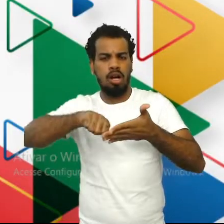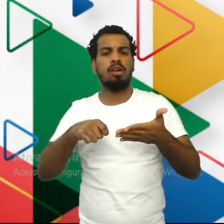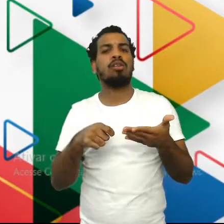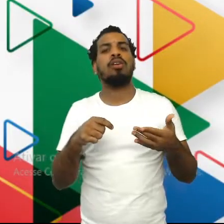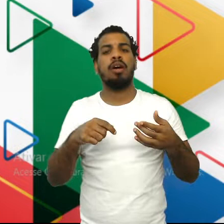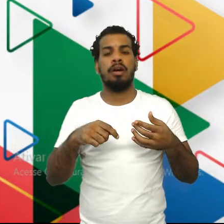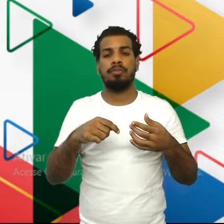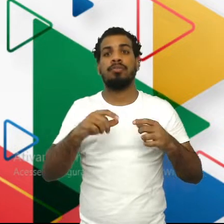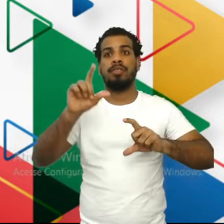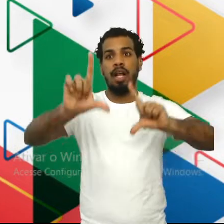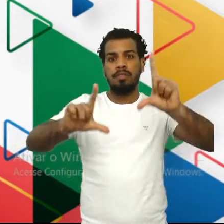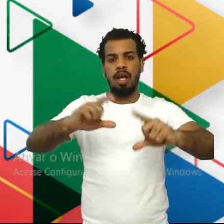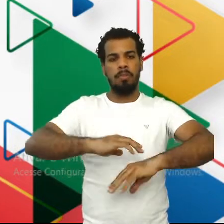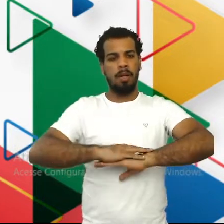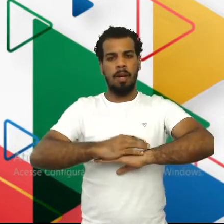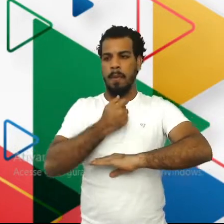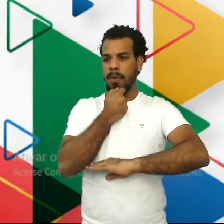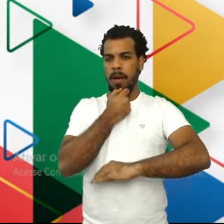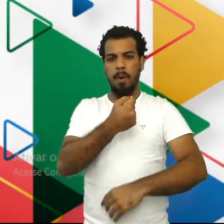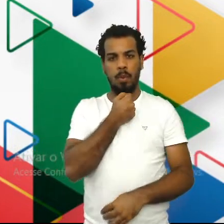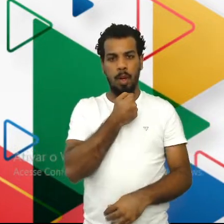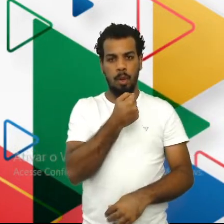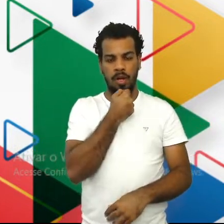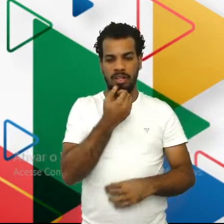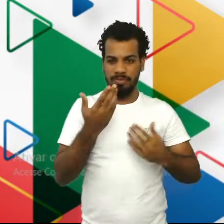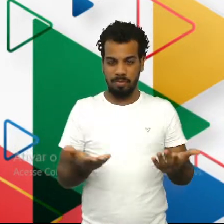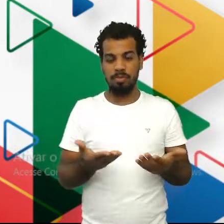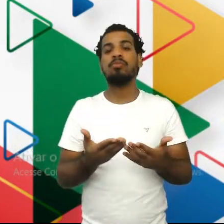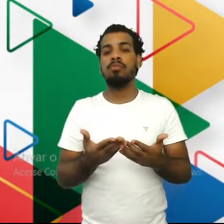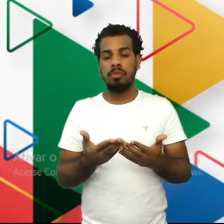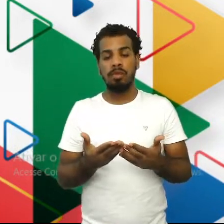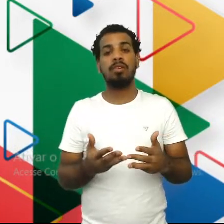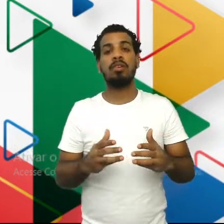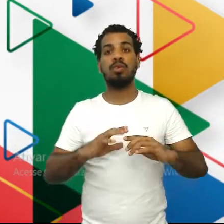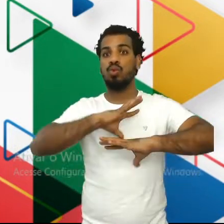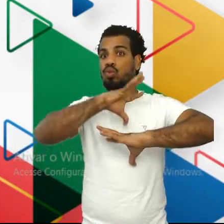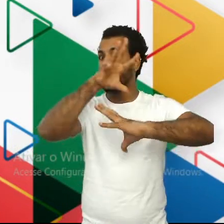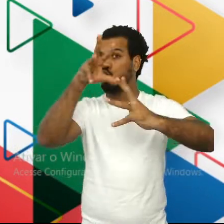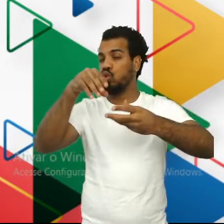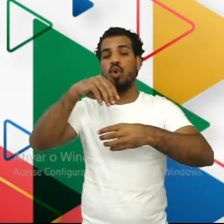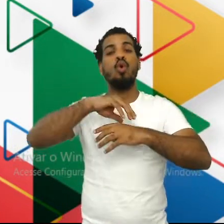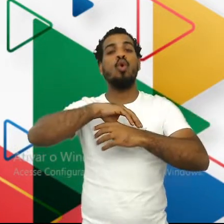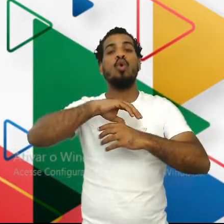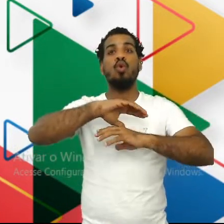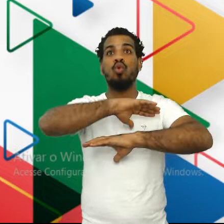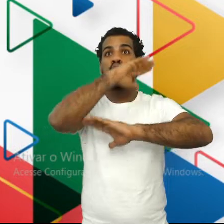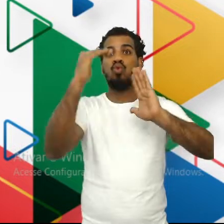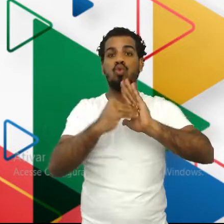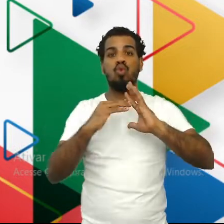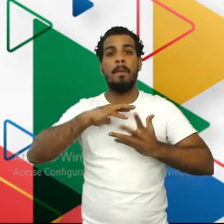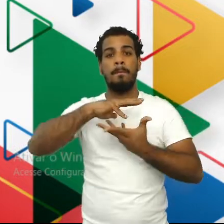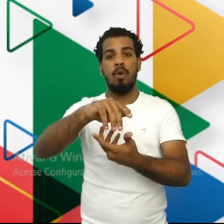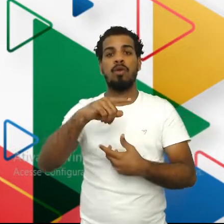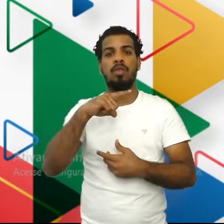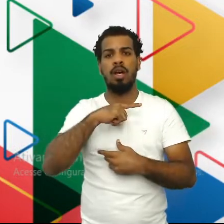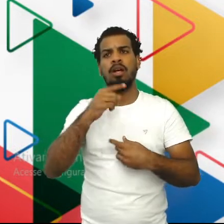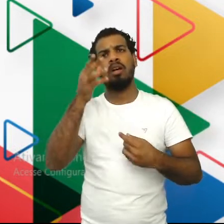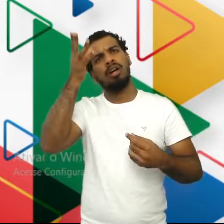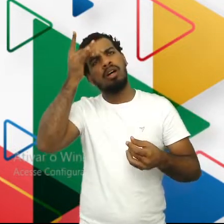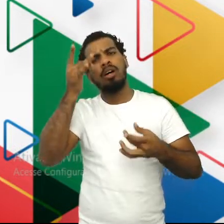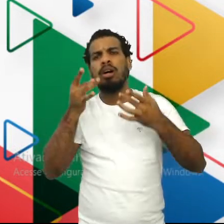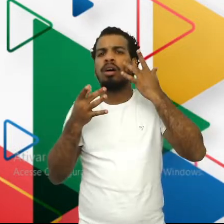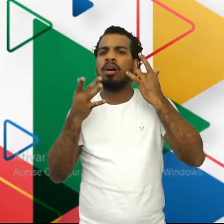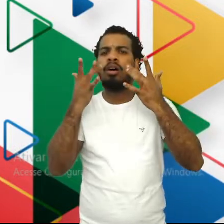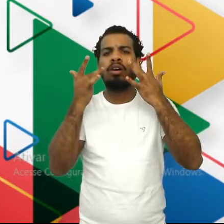jornais, que tomamos conhecimento sobre tudo o que ocorre no mundo e formamos as nossas opiniões. Então, a partir